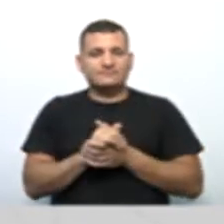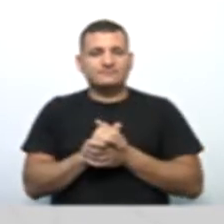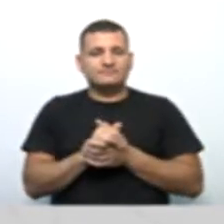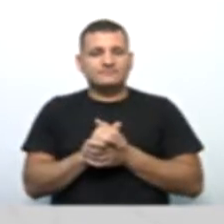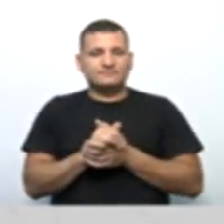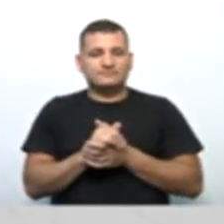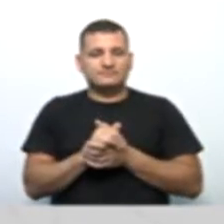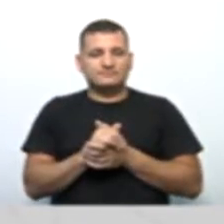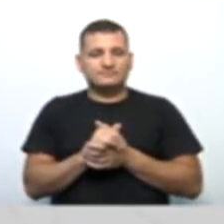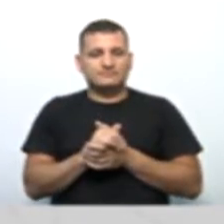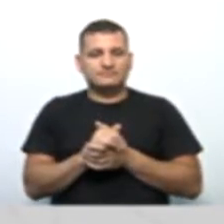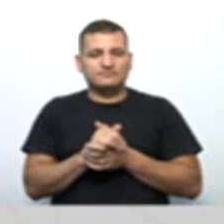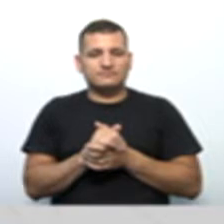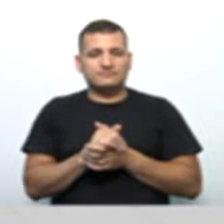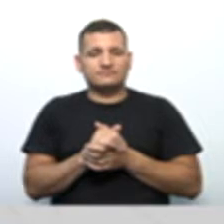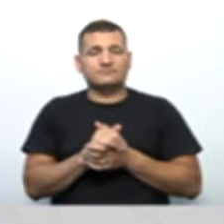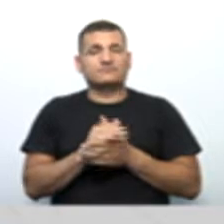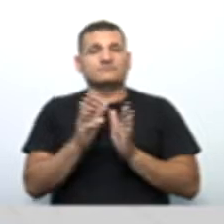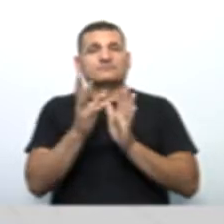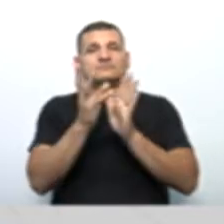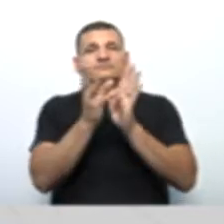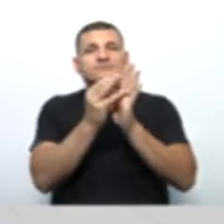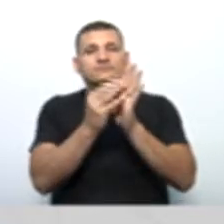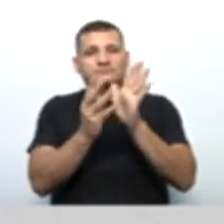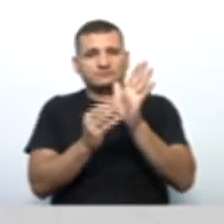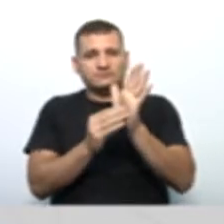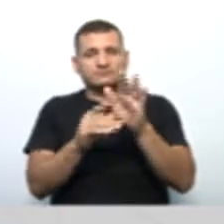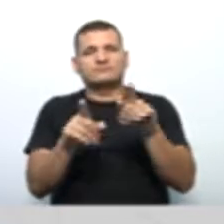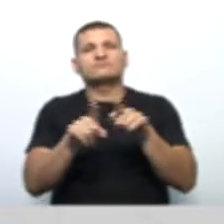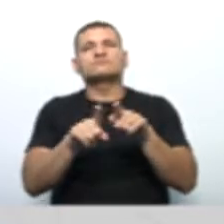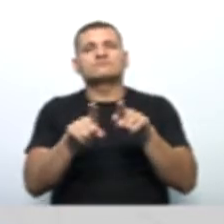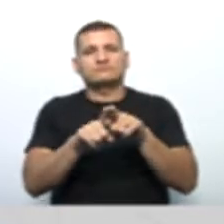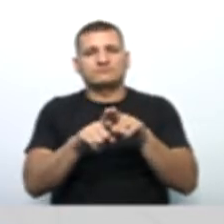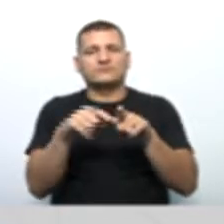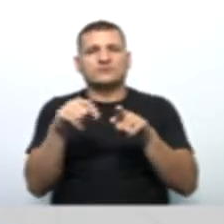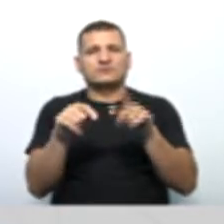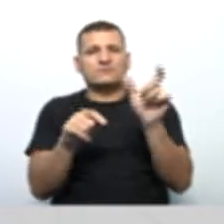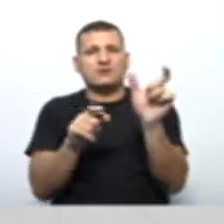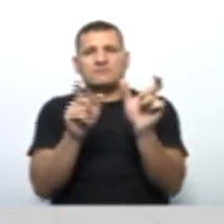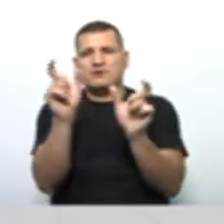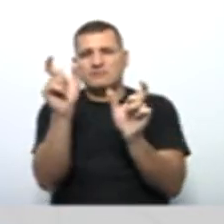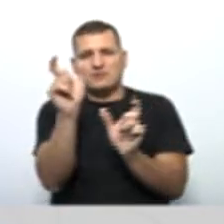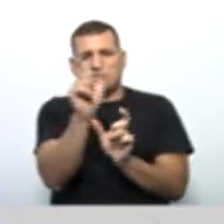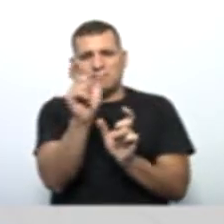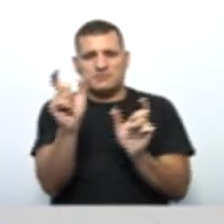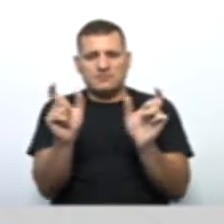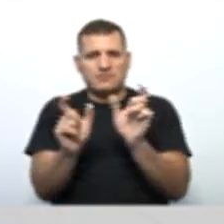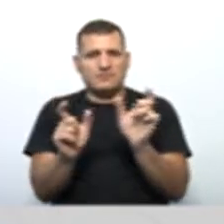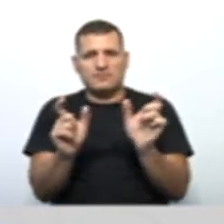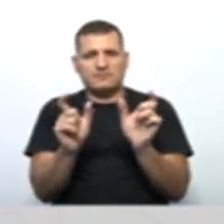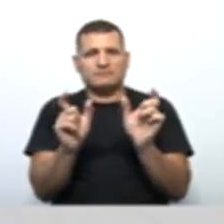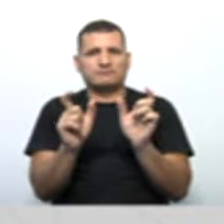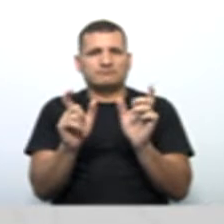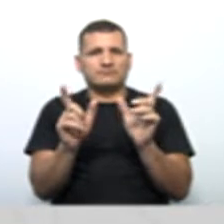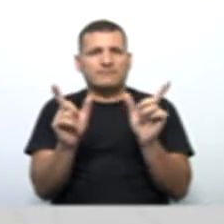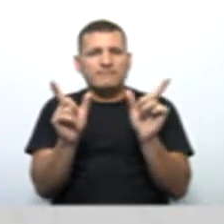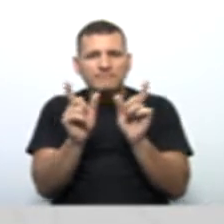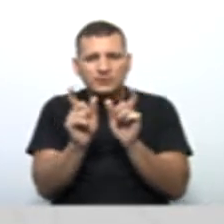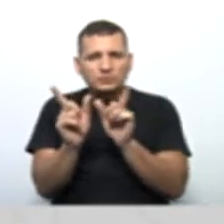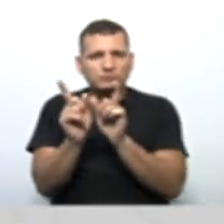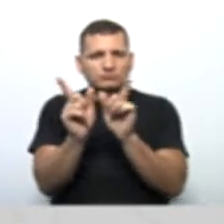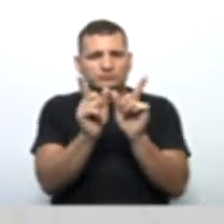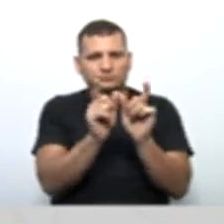quebrar o conteúdo tá em partes você precisa quebrar esse conteúdo em partes menores